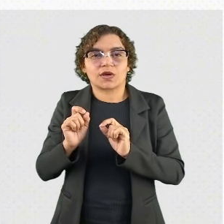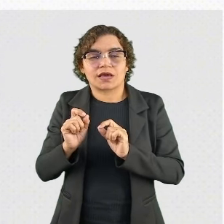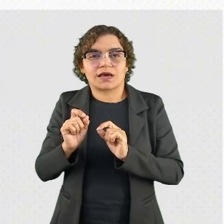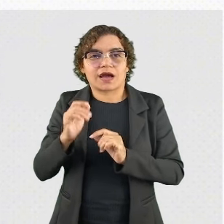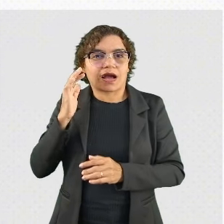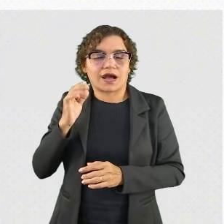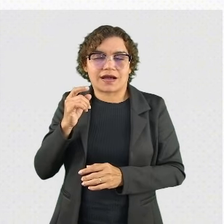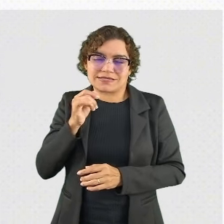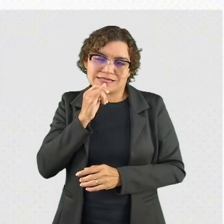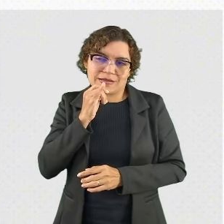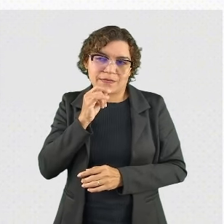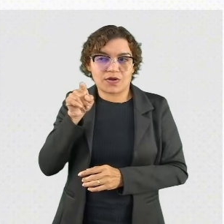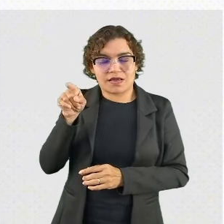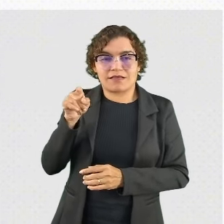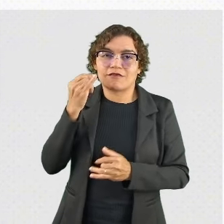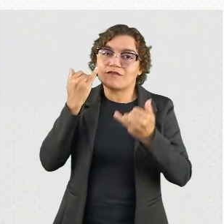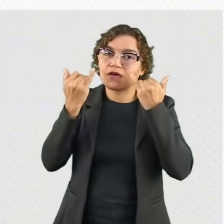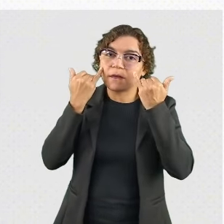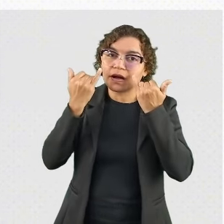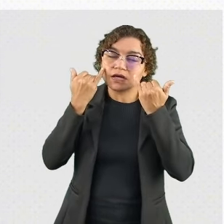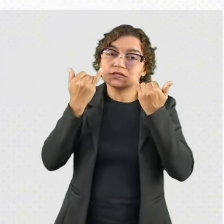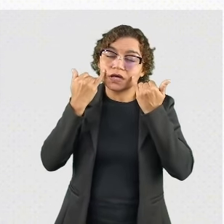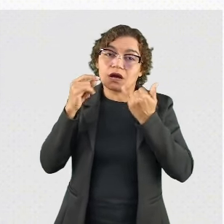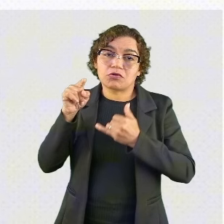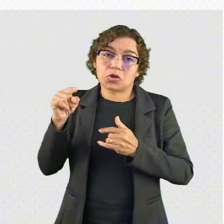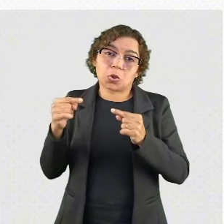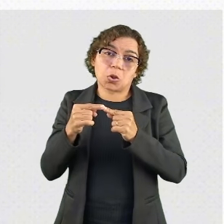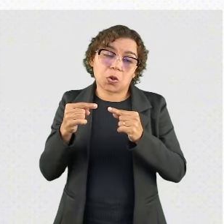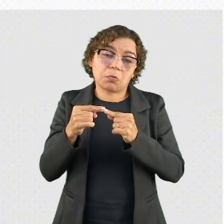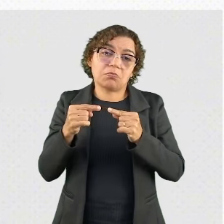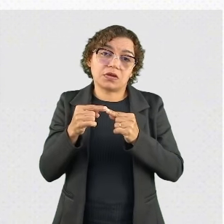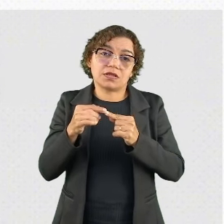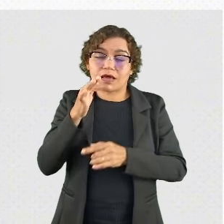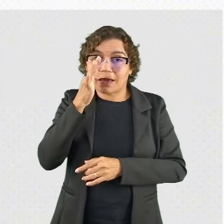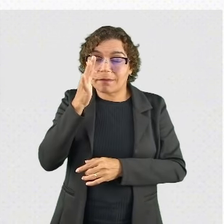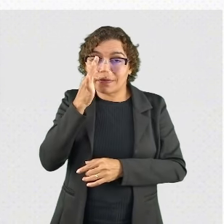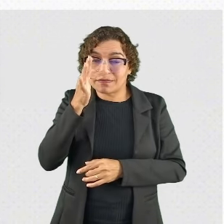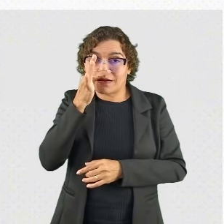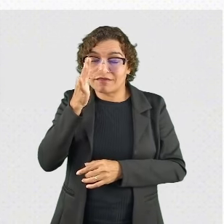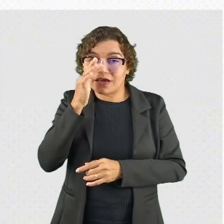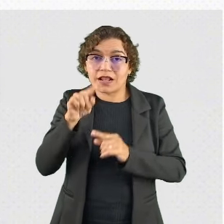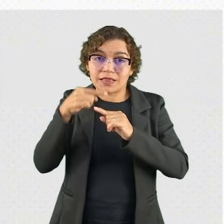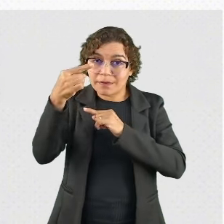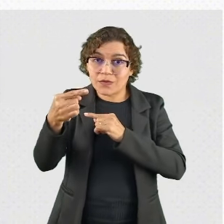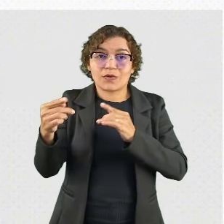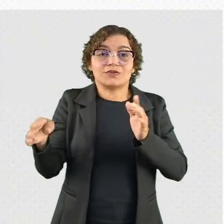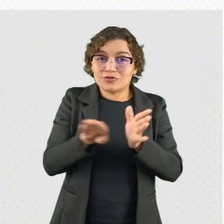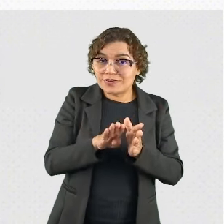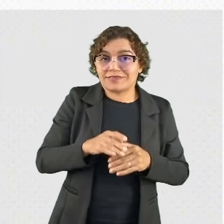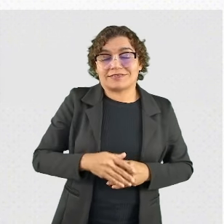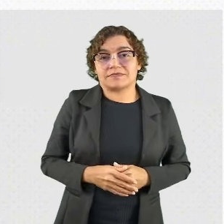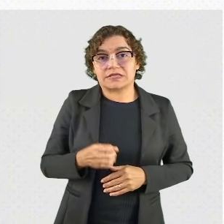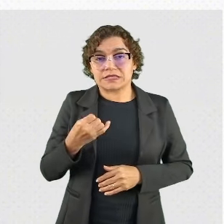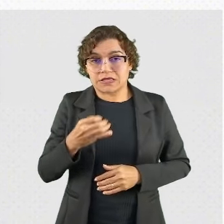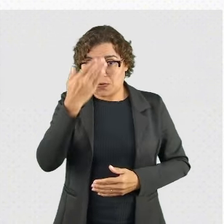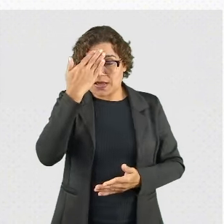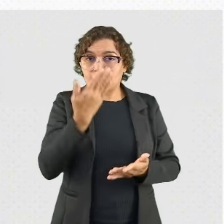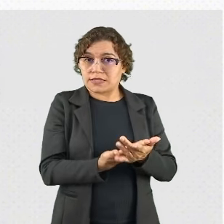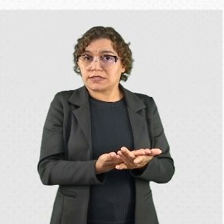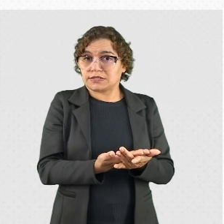tem informações ali que fazem pensar que a primavera vem mais tarde. Então, poxa, se eu tenho uma crença